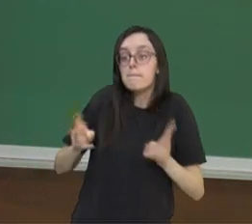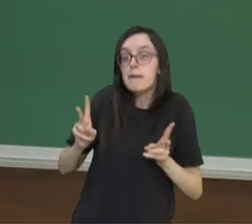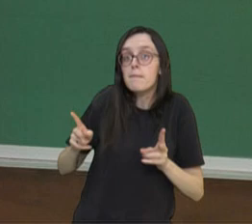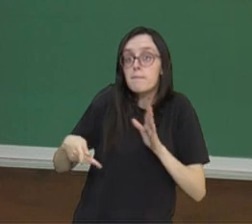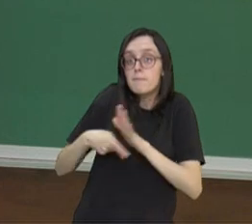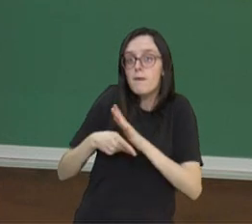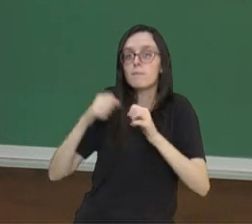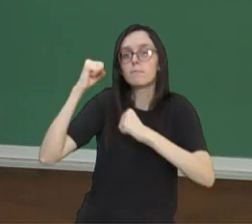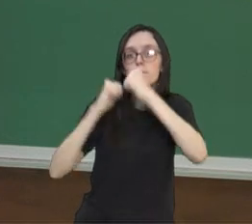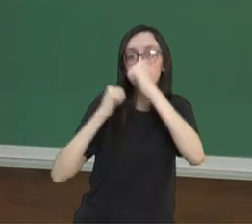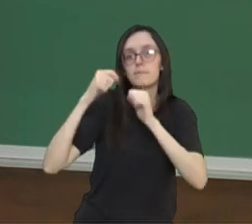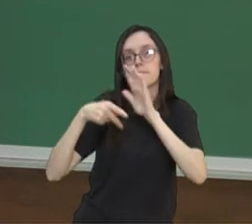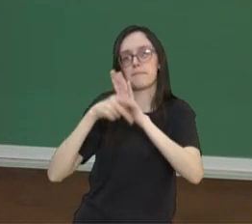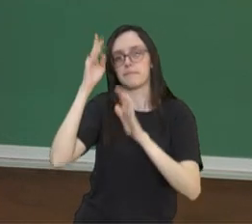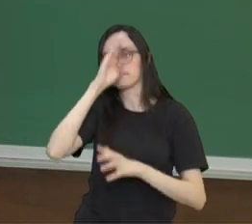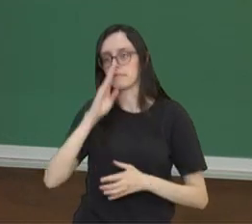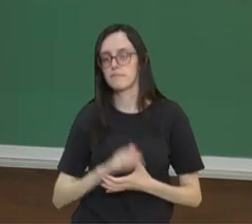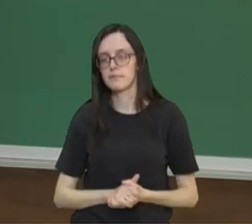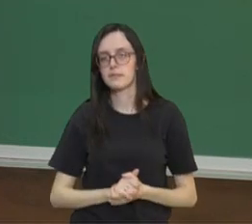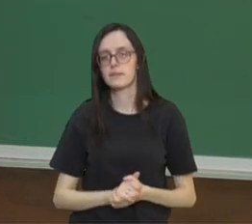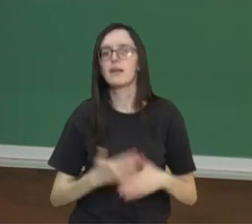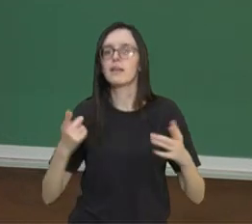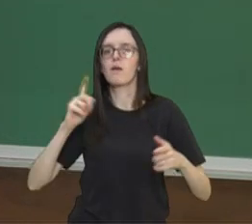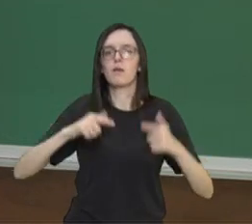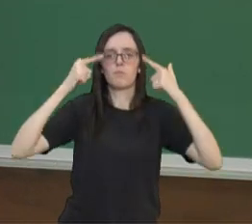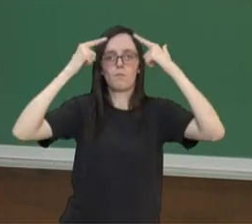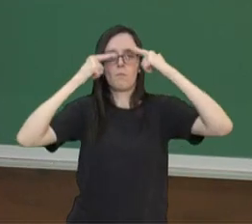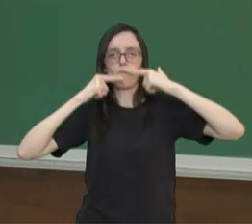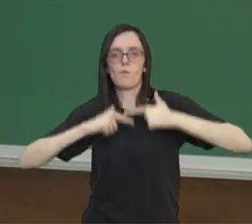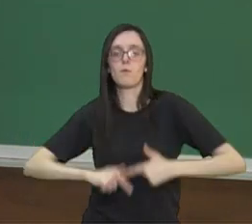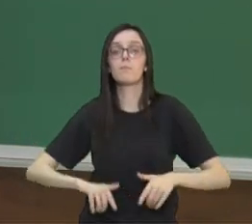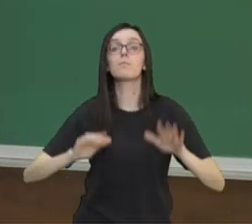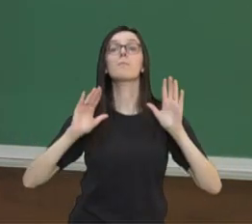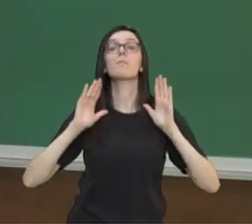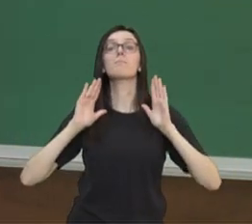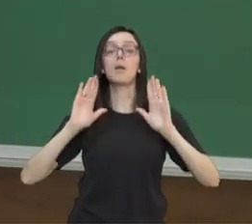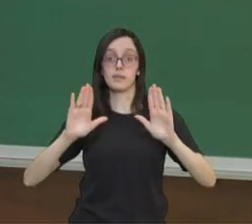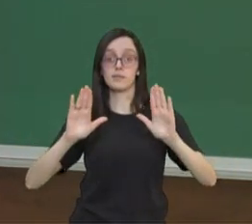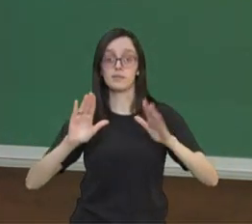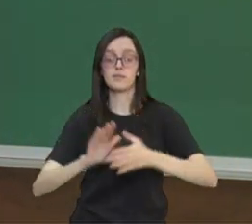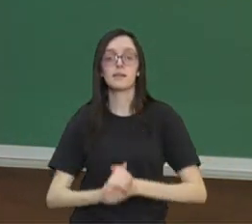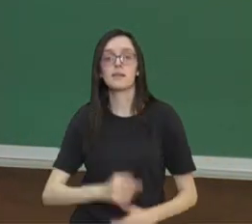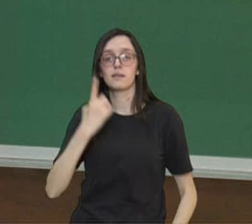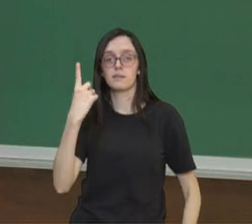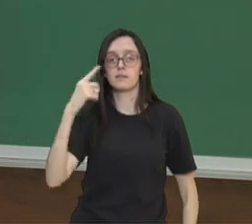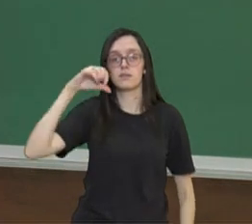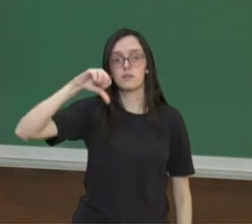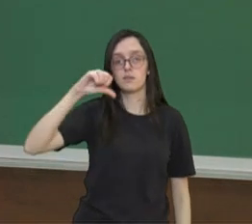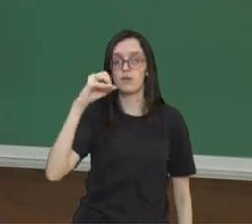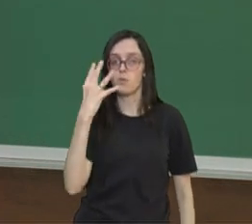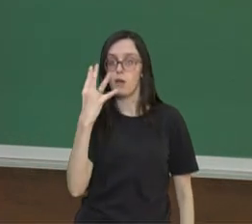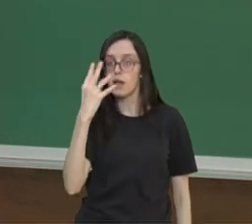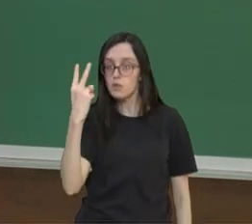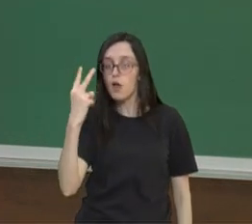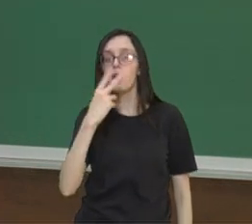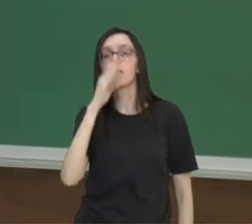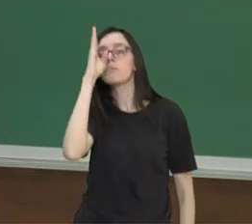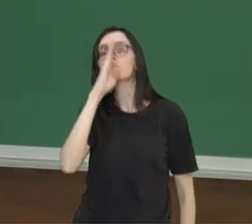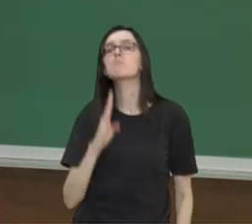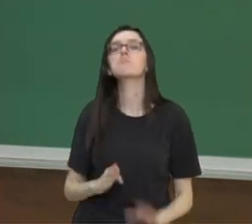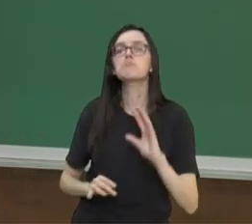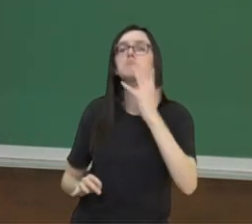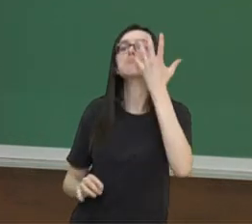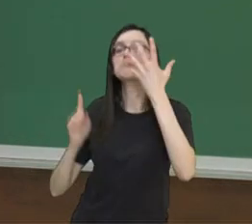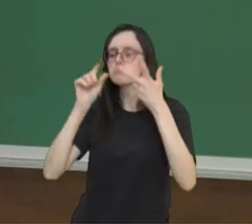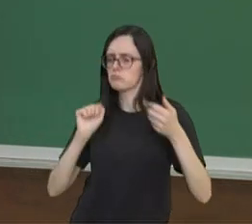indústria nacional. Então, posição de neutralidade. Porém, lá, ó, em 1942, o Brasil ficou